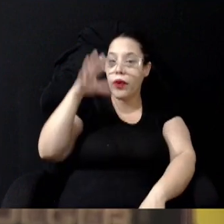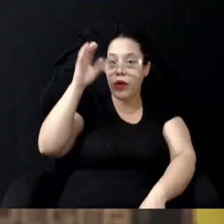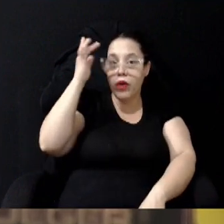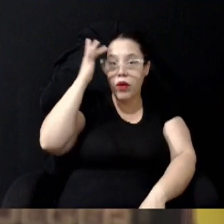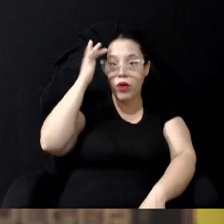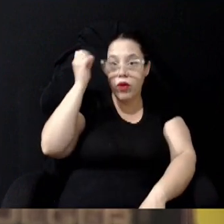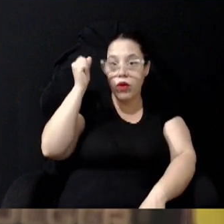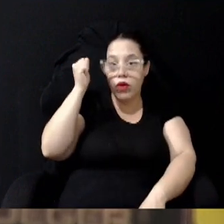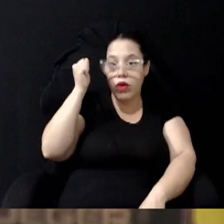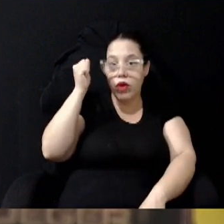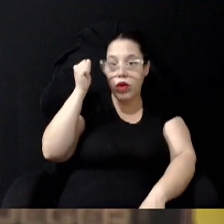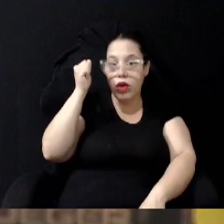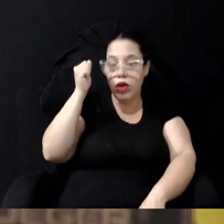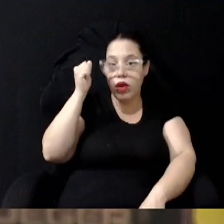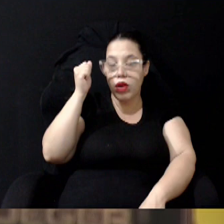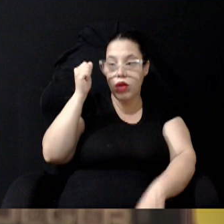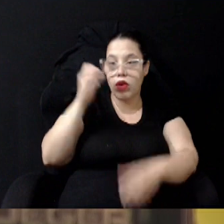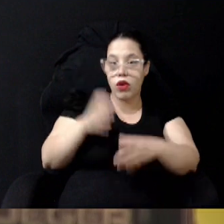de pesquisa,